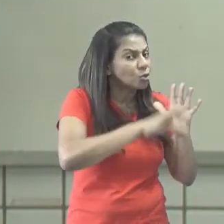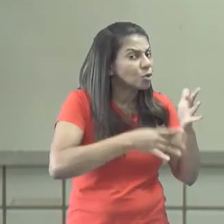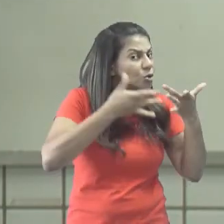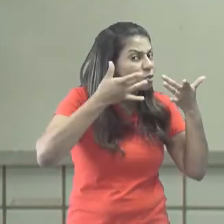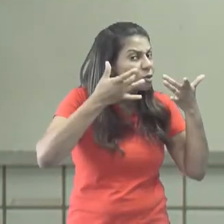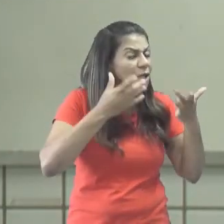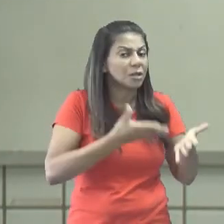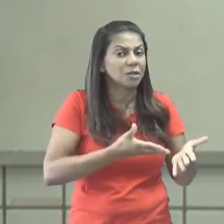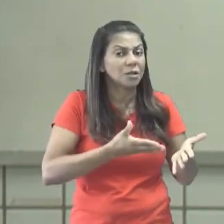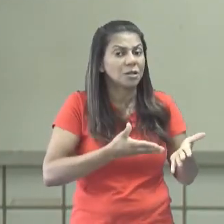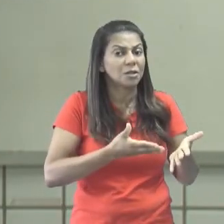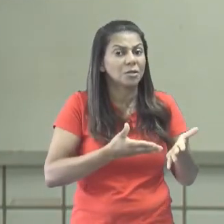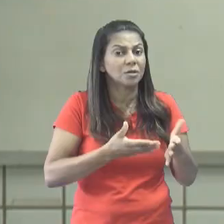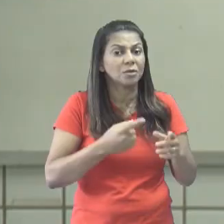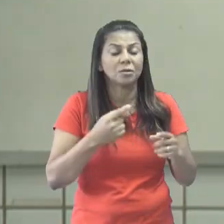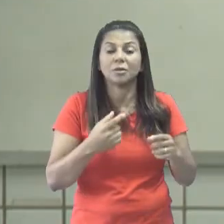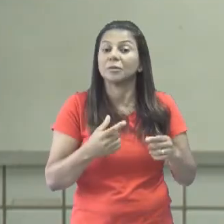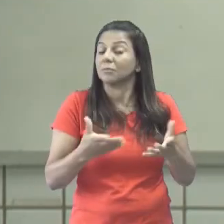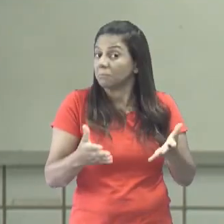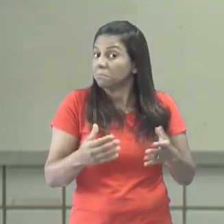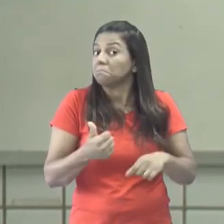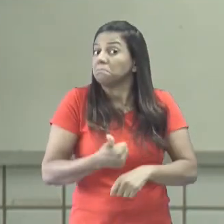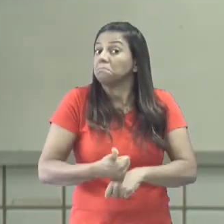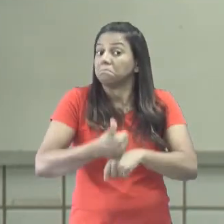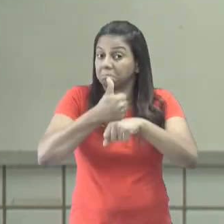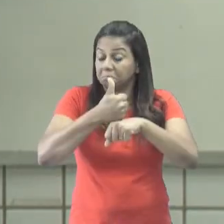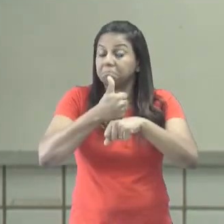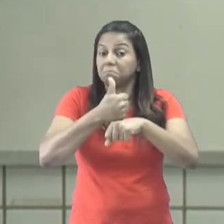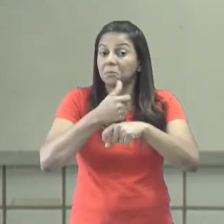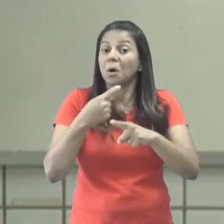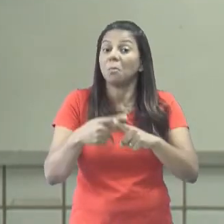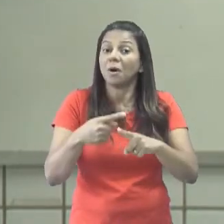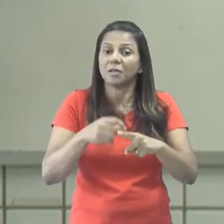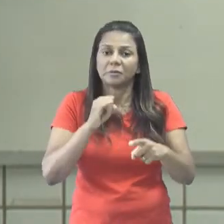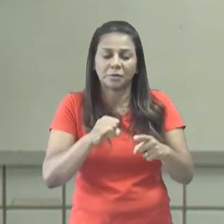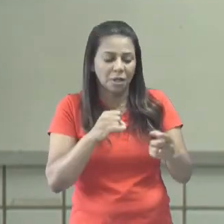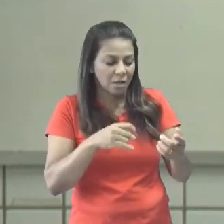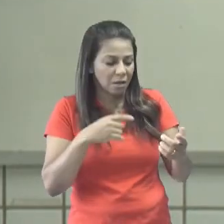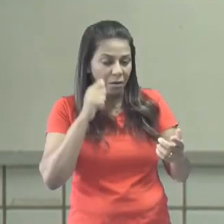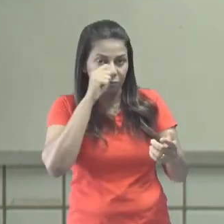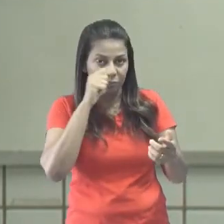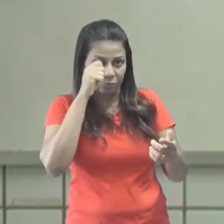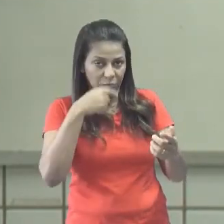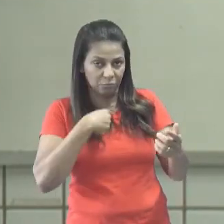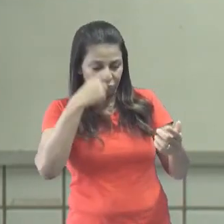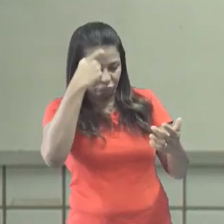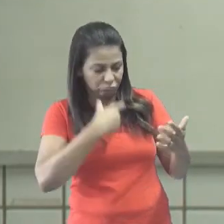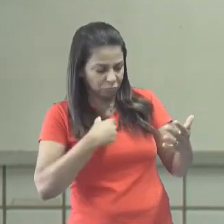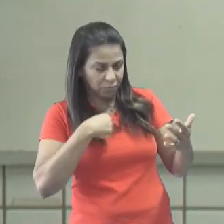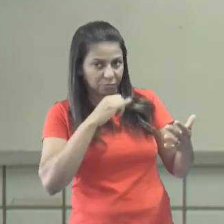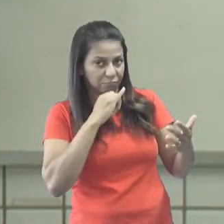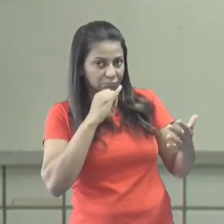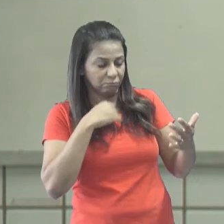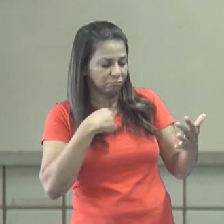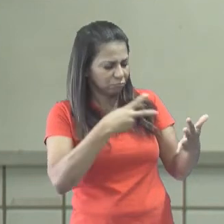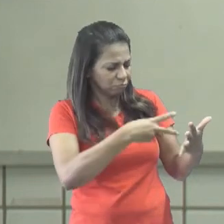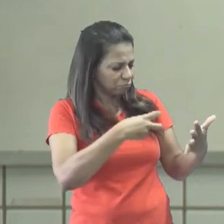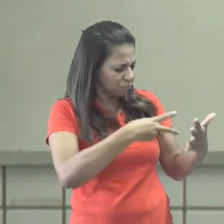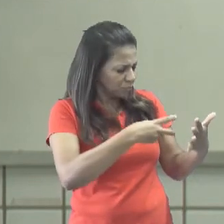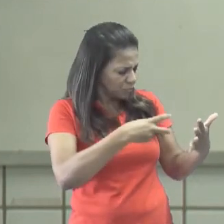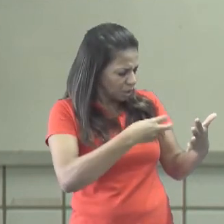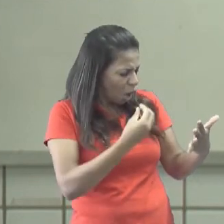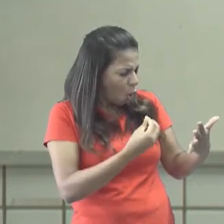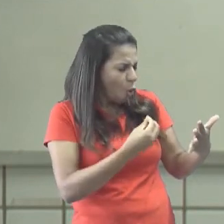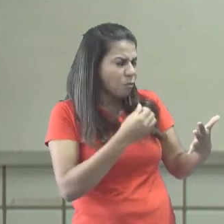teatral. Eu diria que são indispensáveis, porque se eu sou atriz e eu vou encenar aquele texto, como é